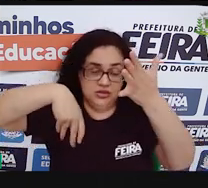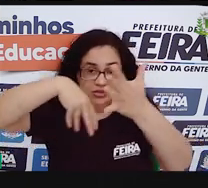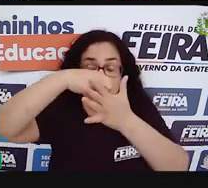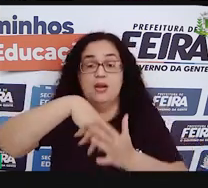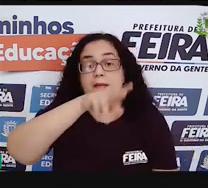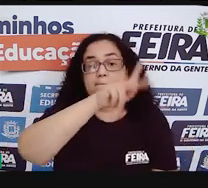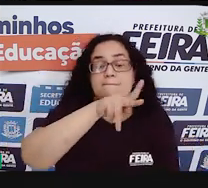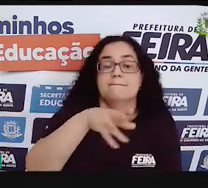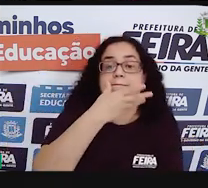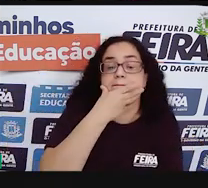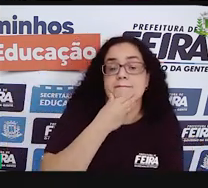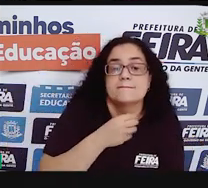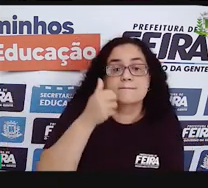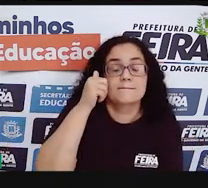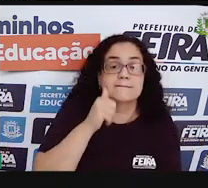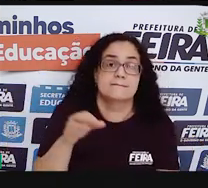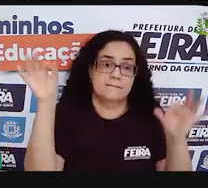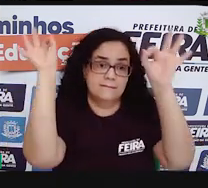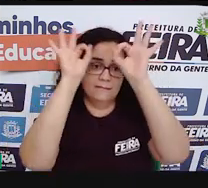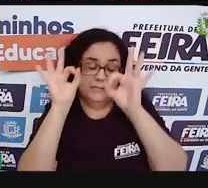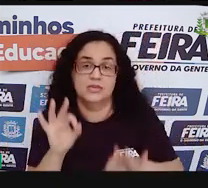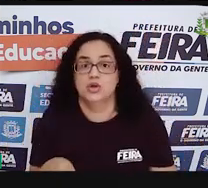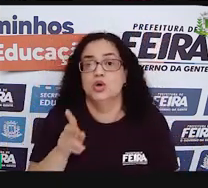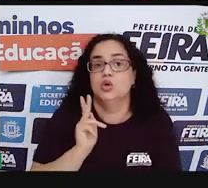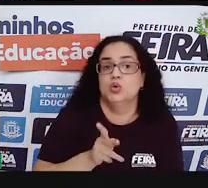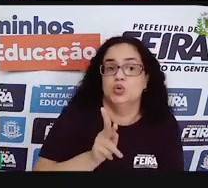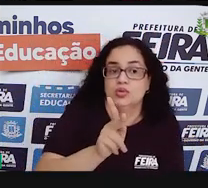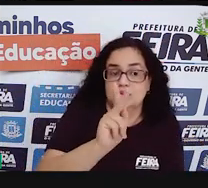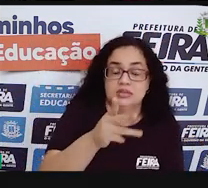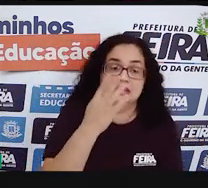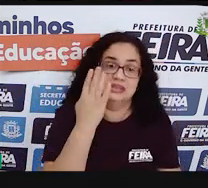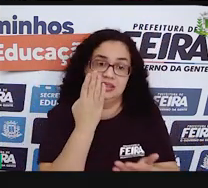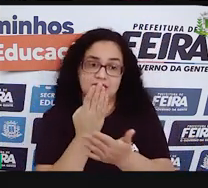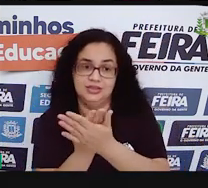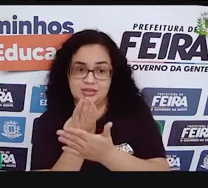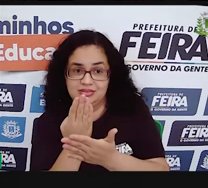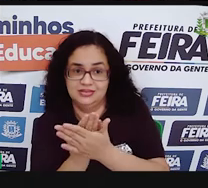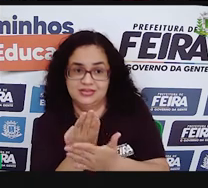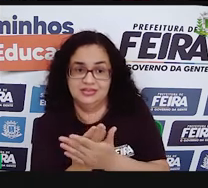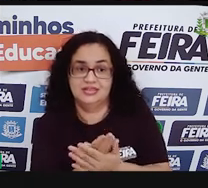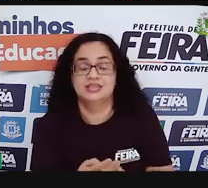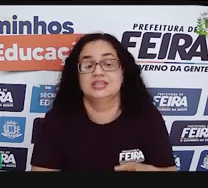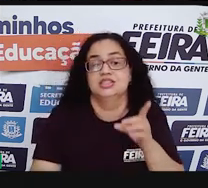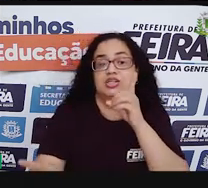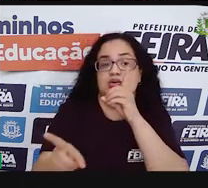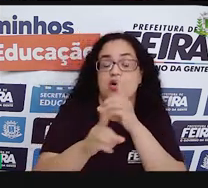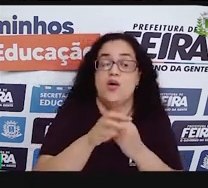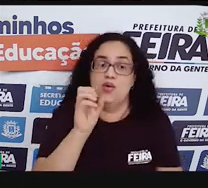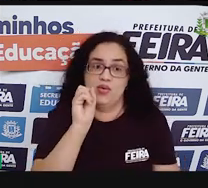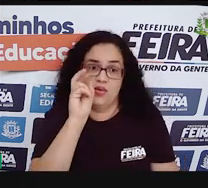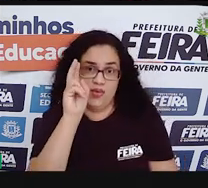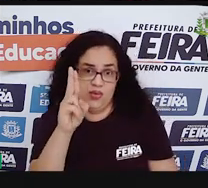pró ou o seu professor preparou para dar continuidade a essa aula. E a gente se encontra, tá